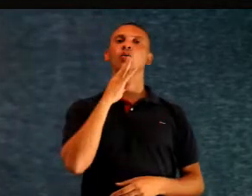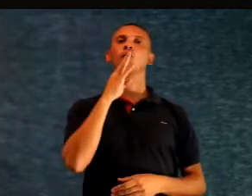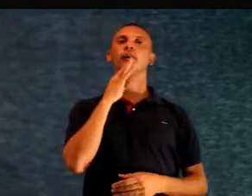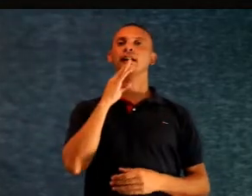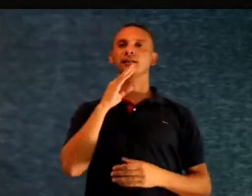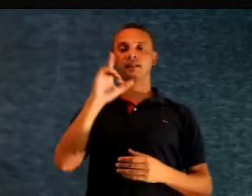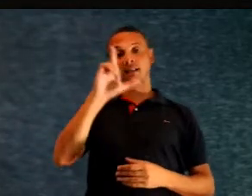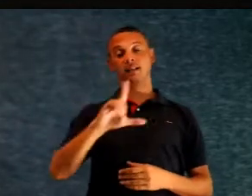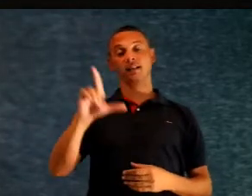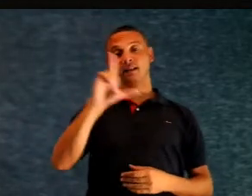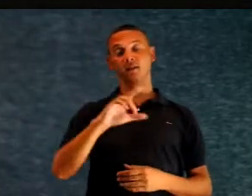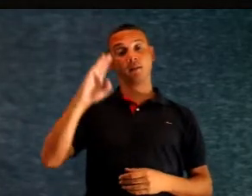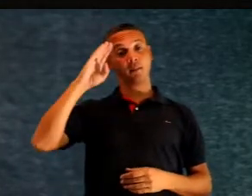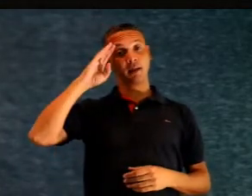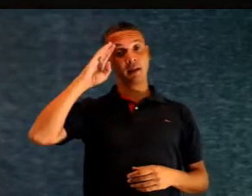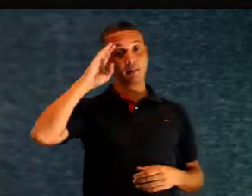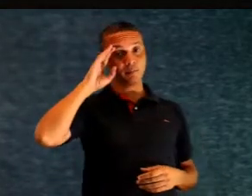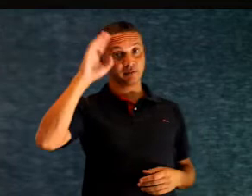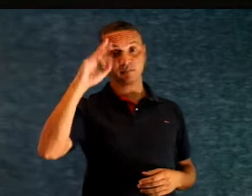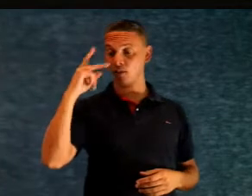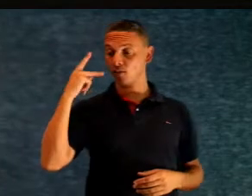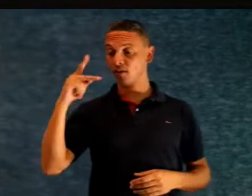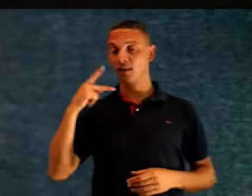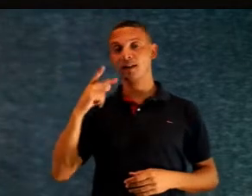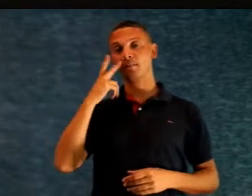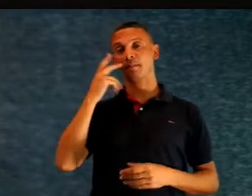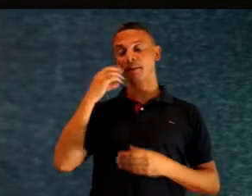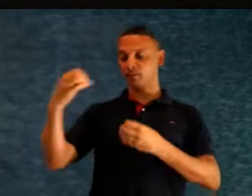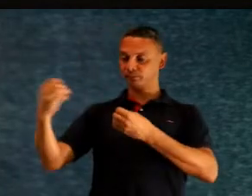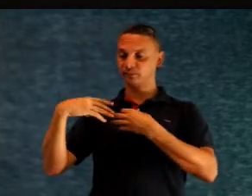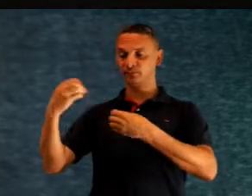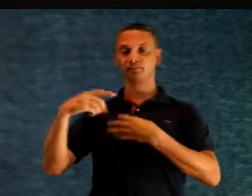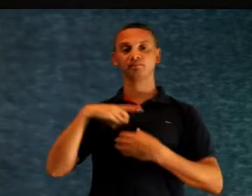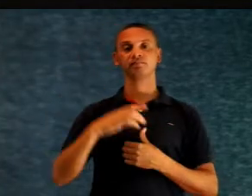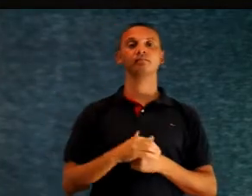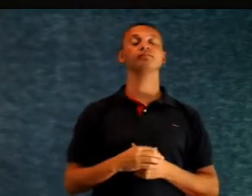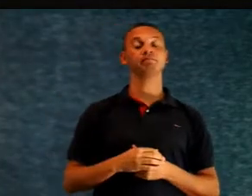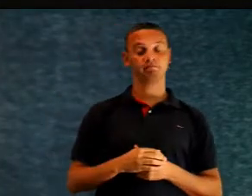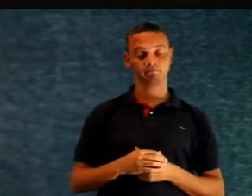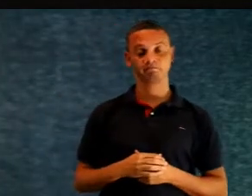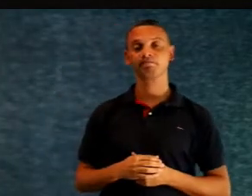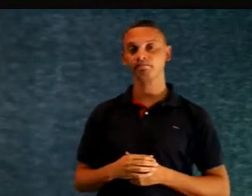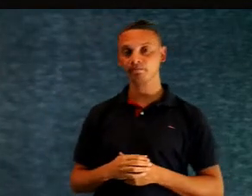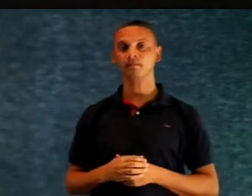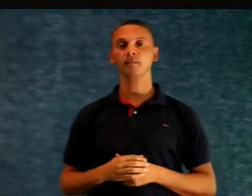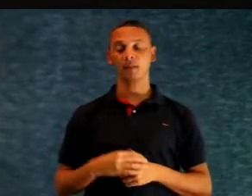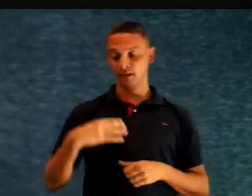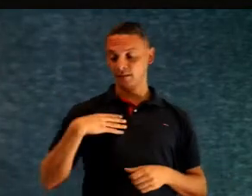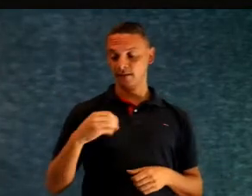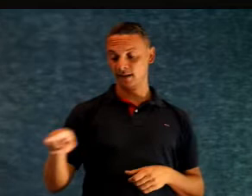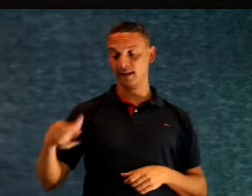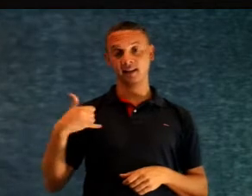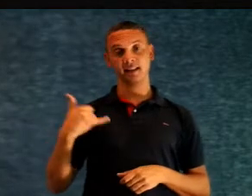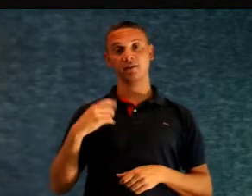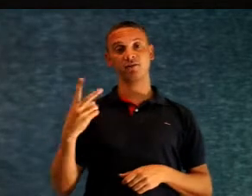que marcou a minha juventude, era o Tesouro da Juventude. Eram 18 volumes onde você tinha histórias sobre tudo. Você